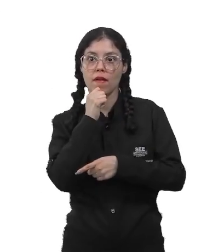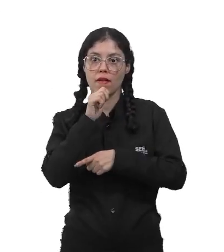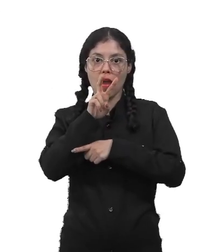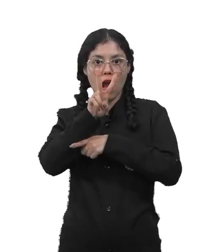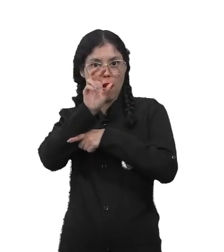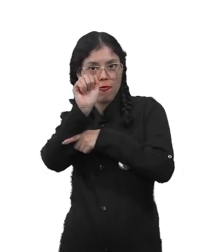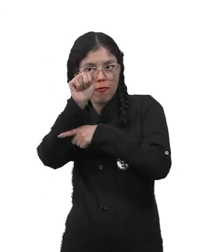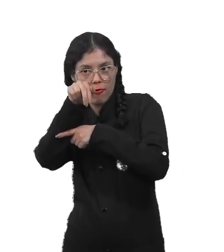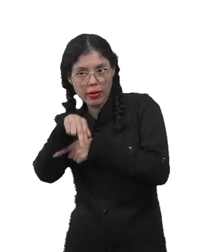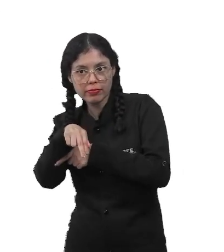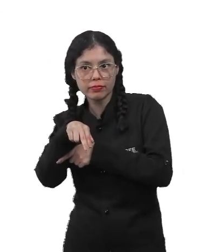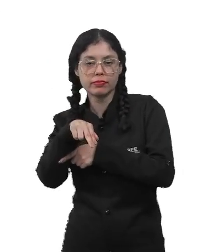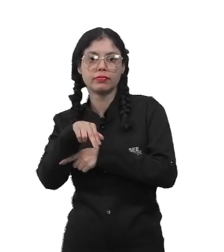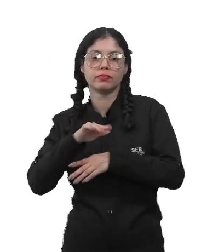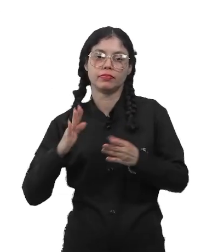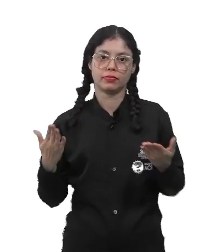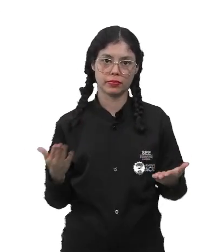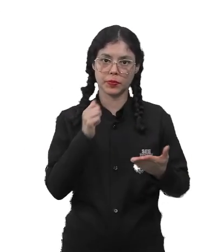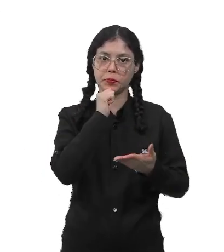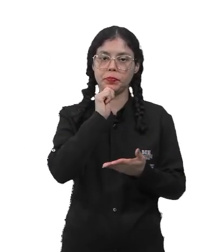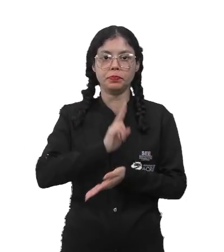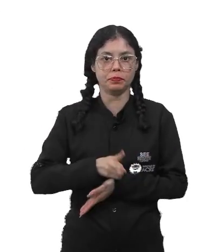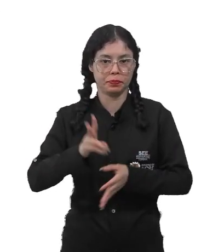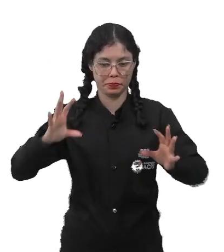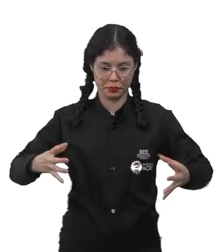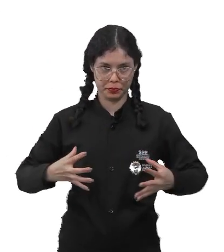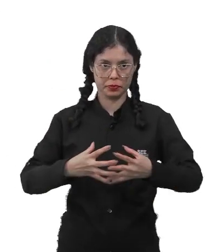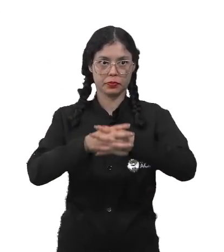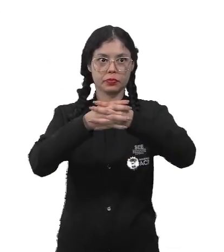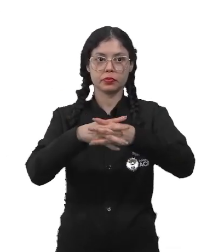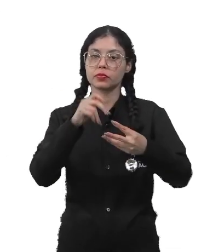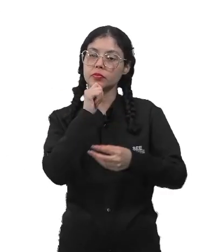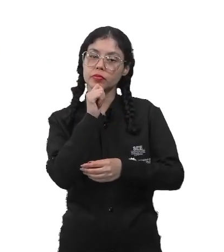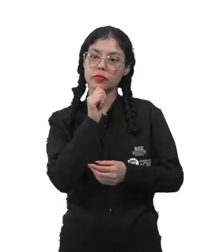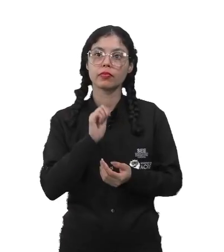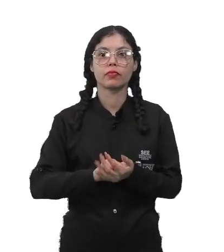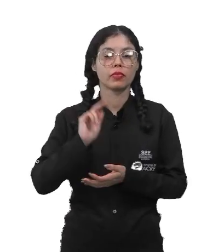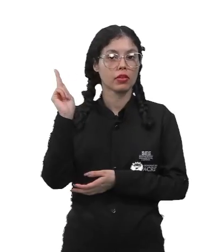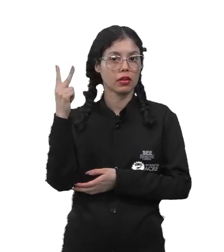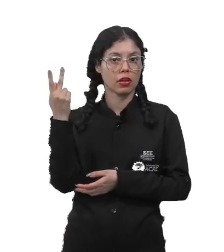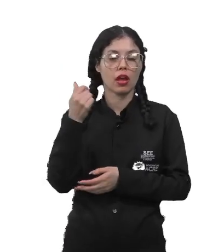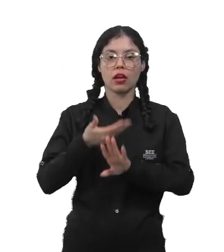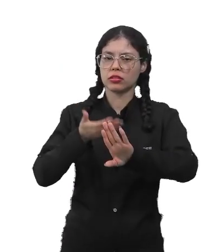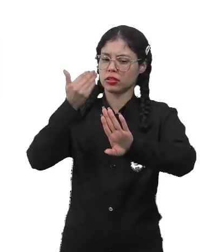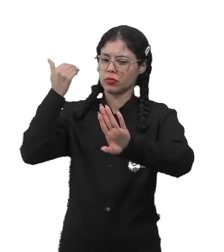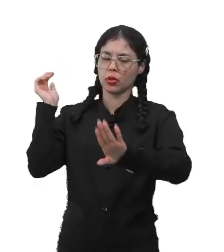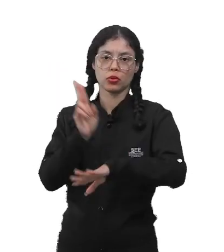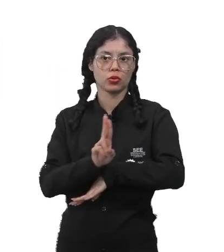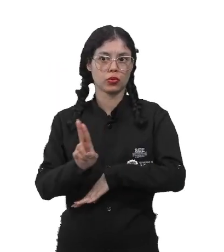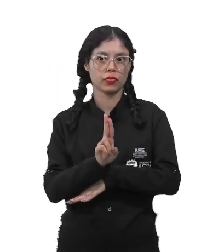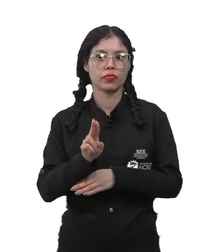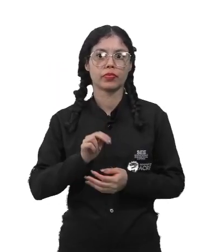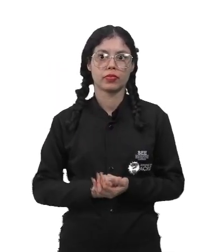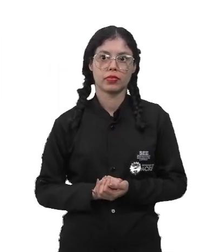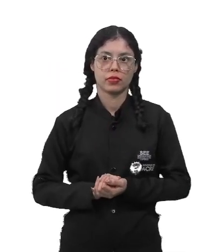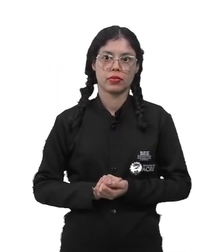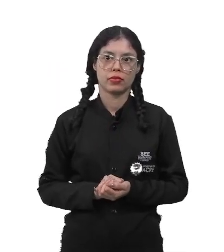Van der Waals. Da mesma forma que ligação de hidrogênio, antigamente era chamada